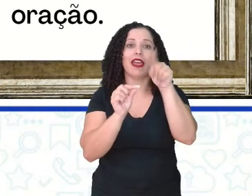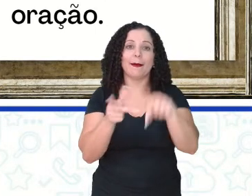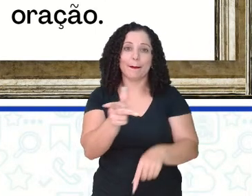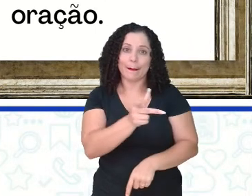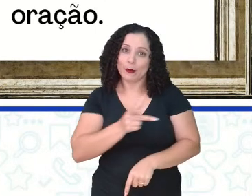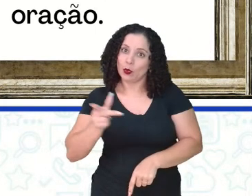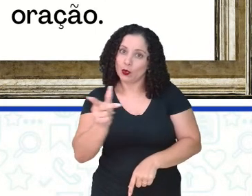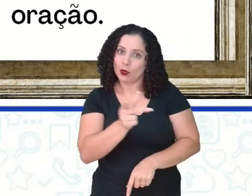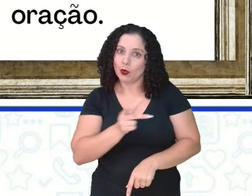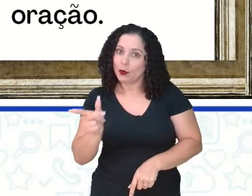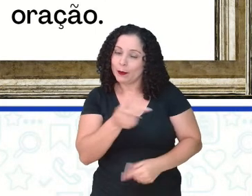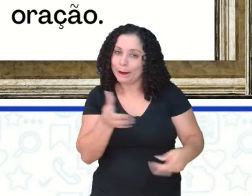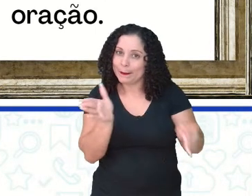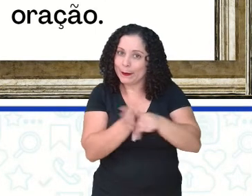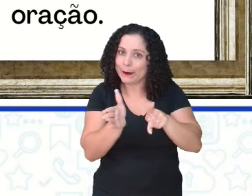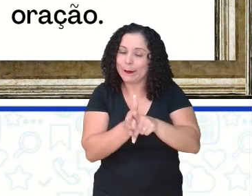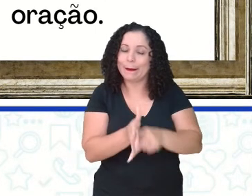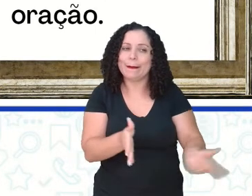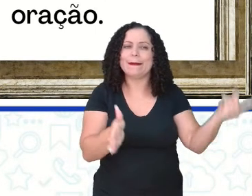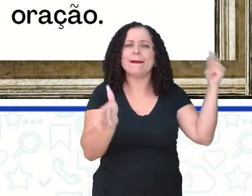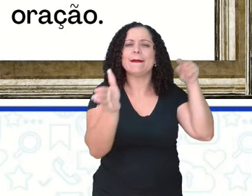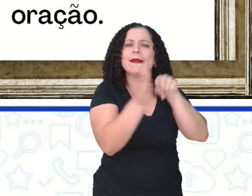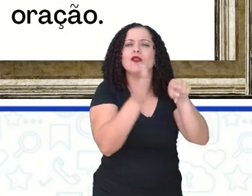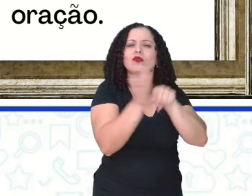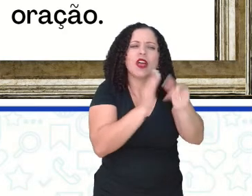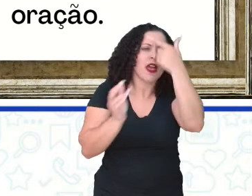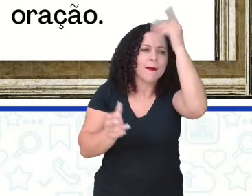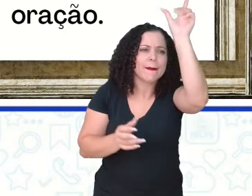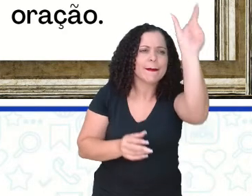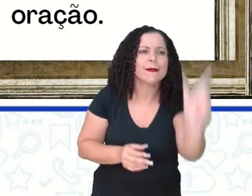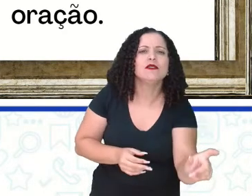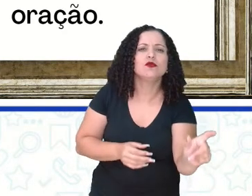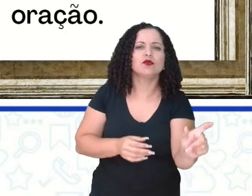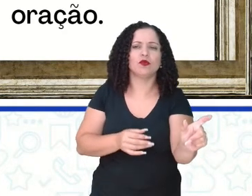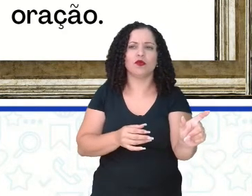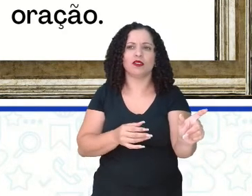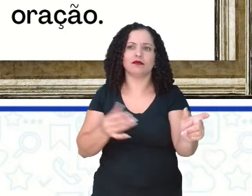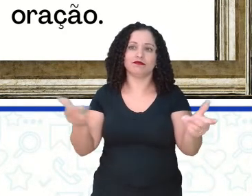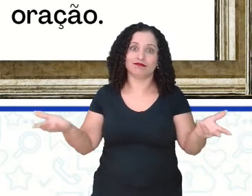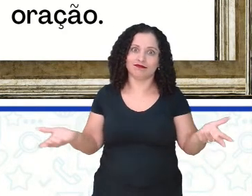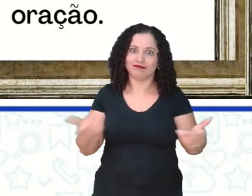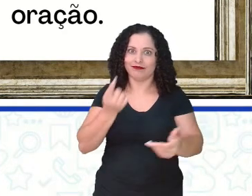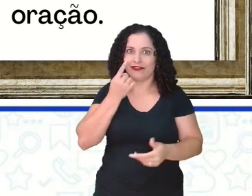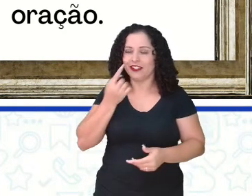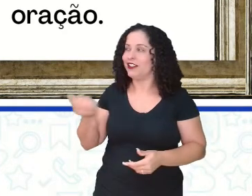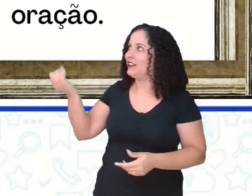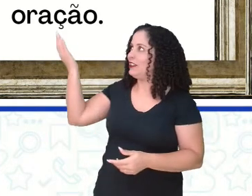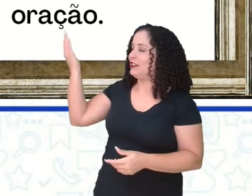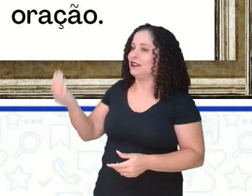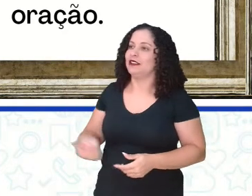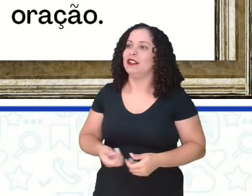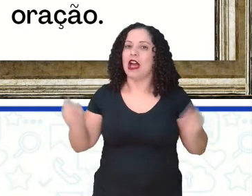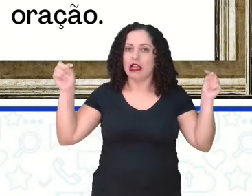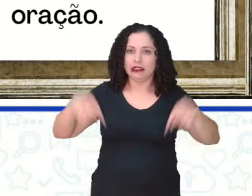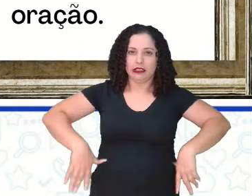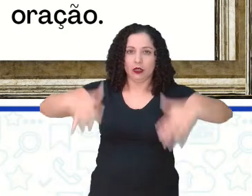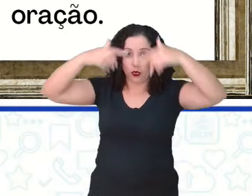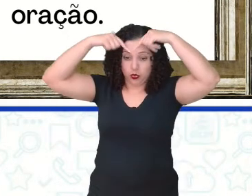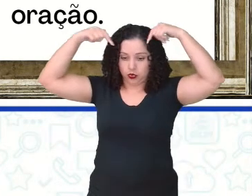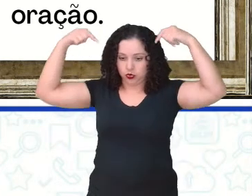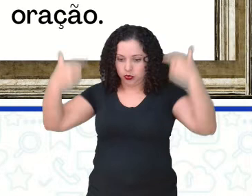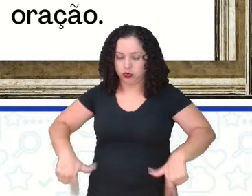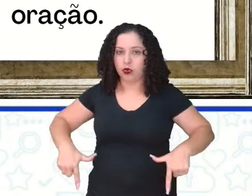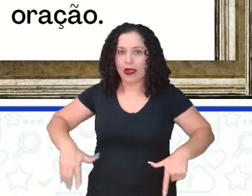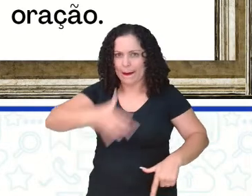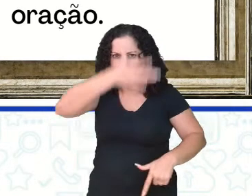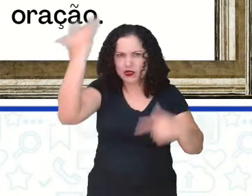pessoal, tá? Aqui já vem o sujeito da minha oração. Who closed the window? Um calor danado aqui e alguém foi e